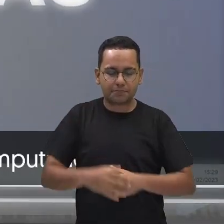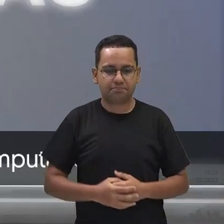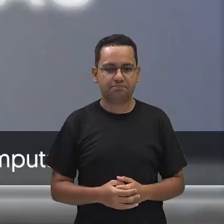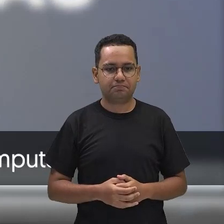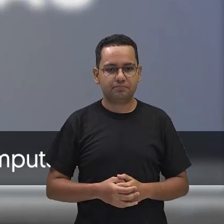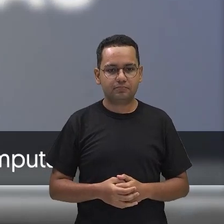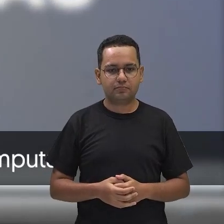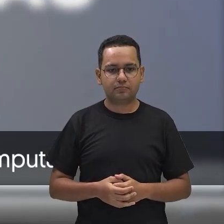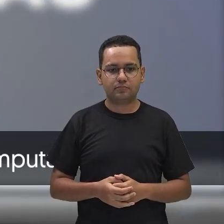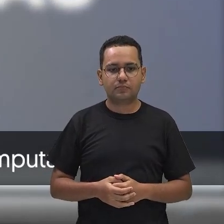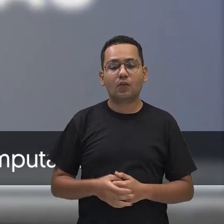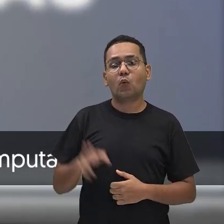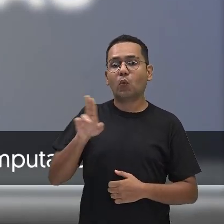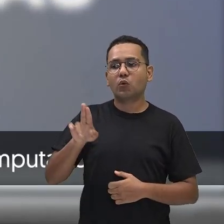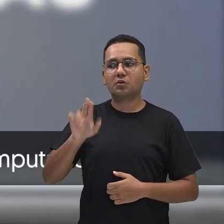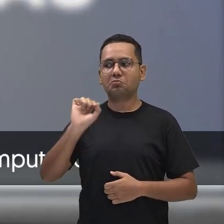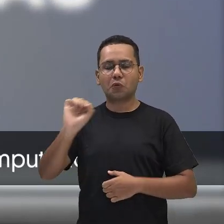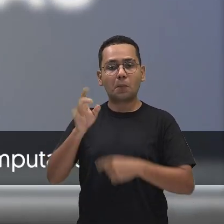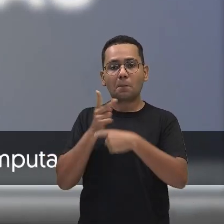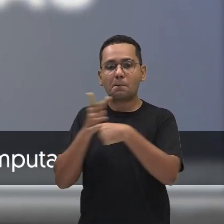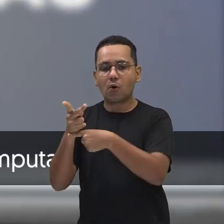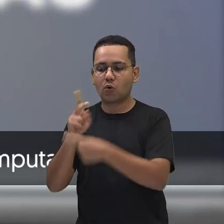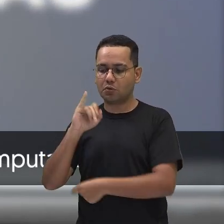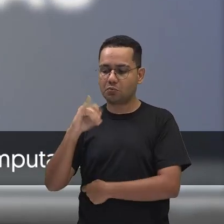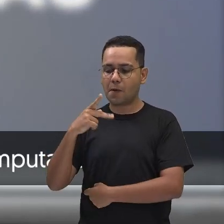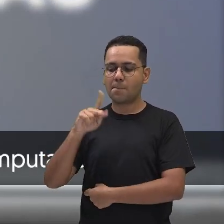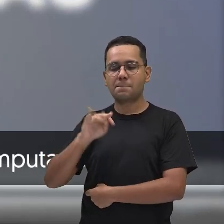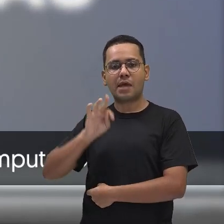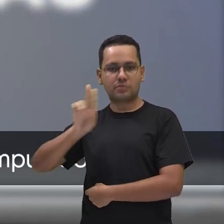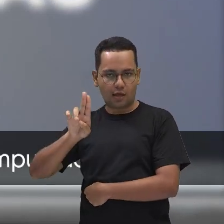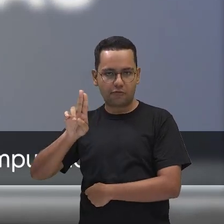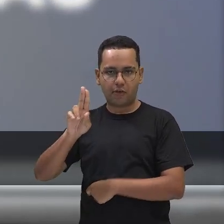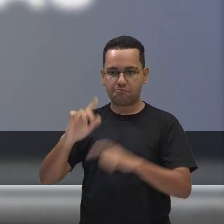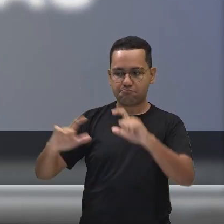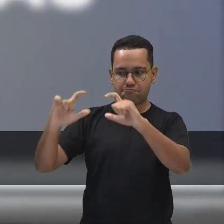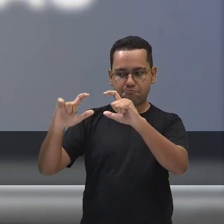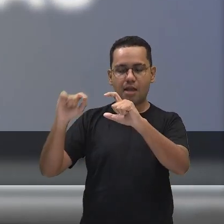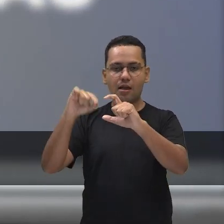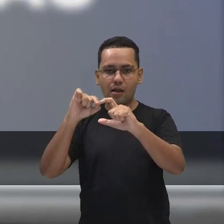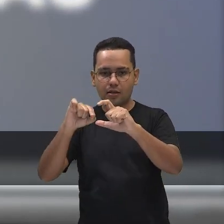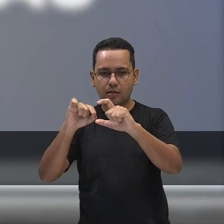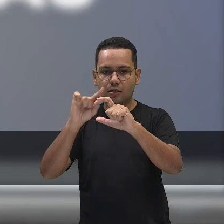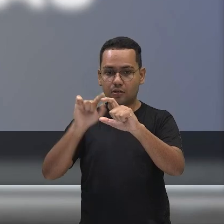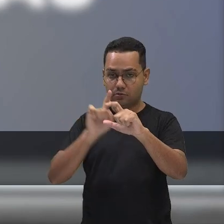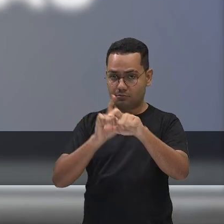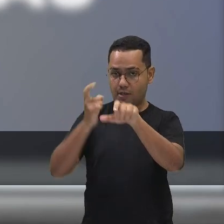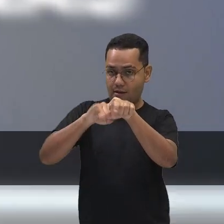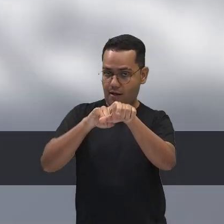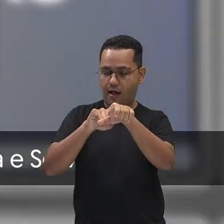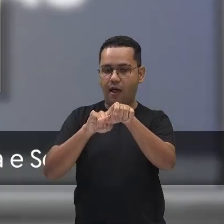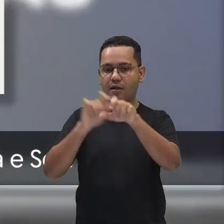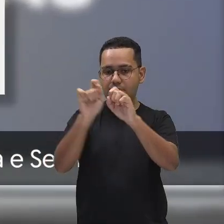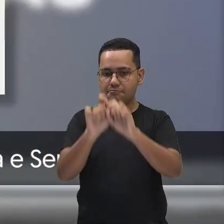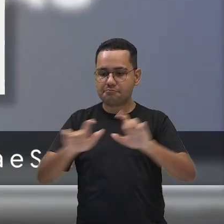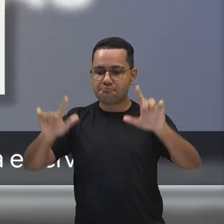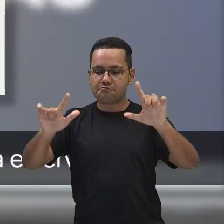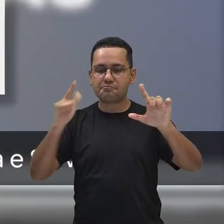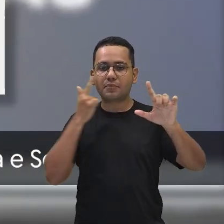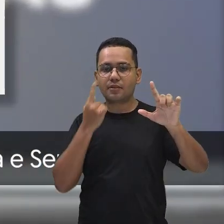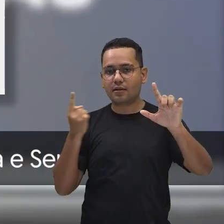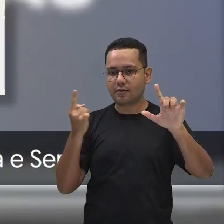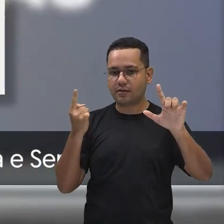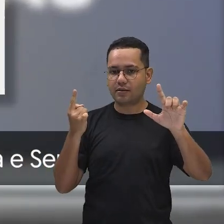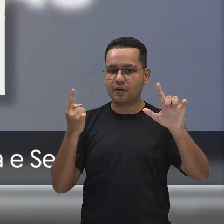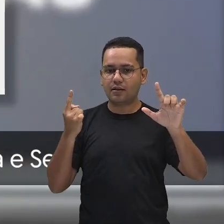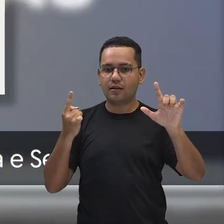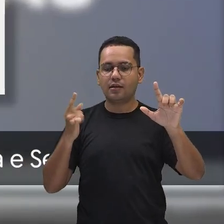Primeiro, localize o ícone do aplicativo do IPTV em seu computador. Ao clicar nele, abrirá a tela inicial, solicitando